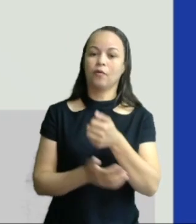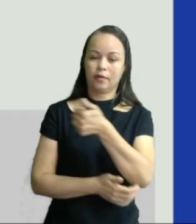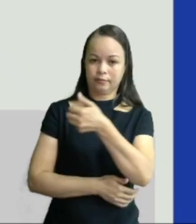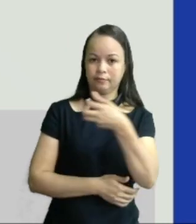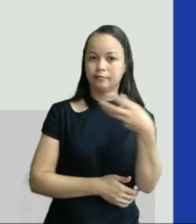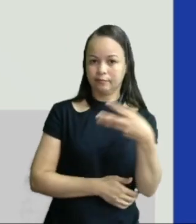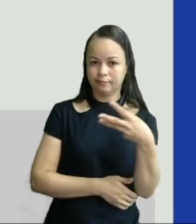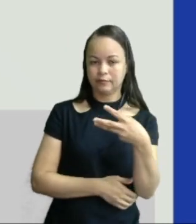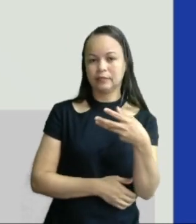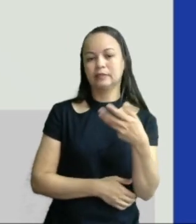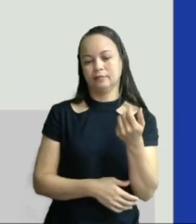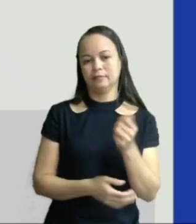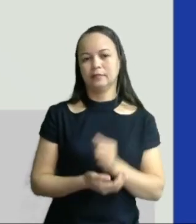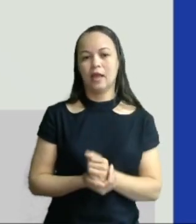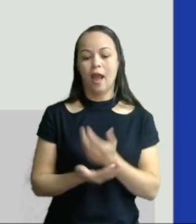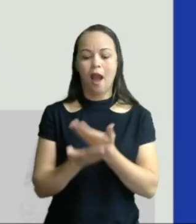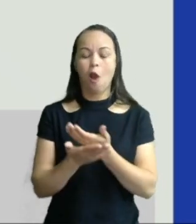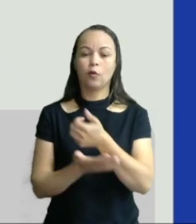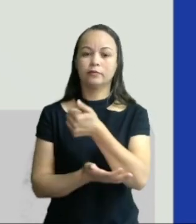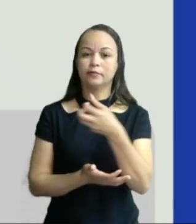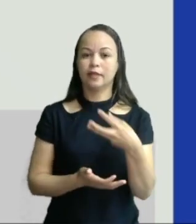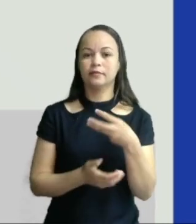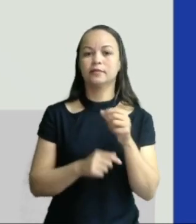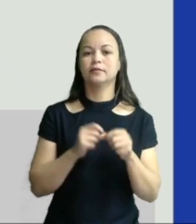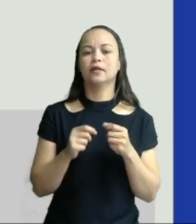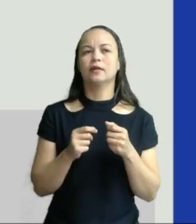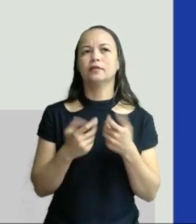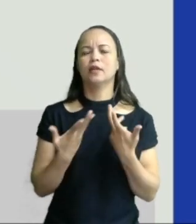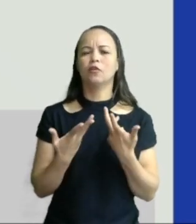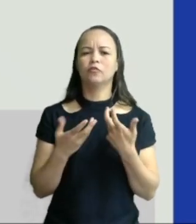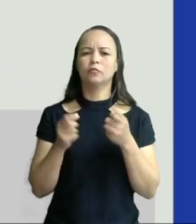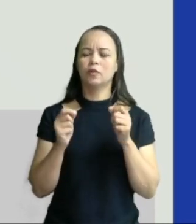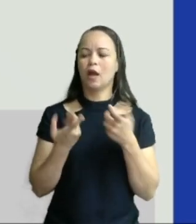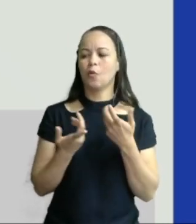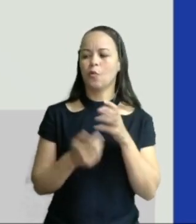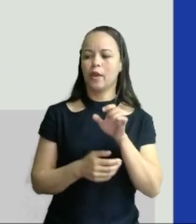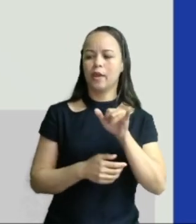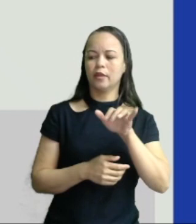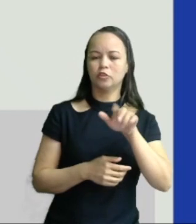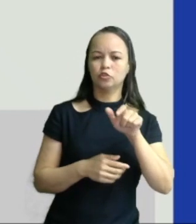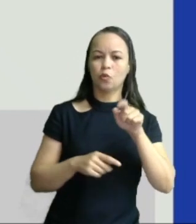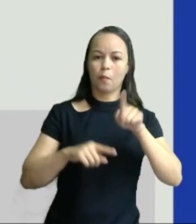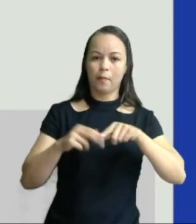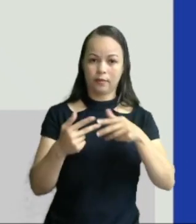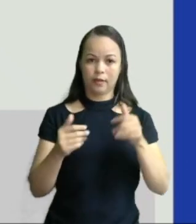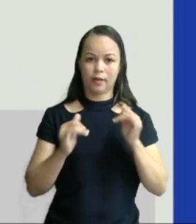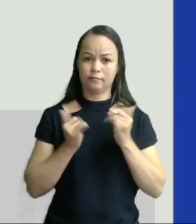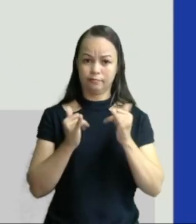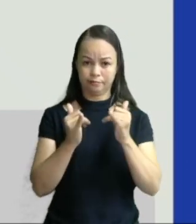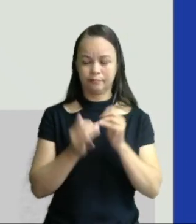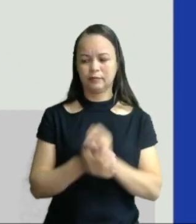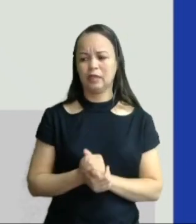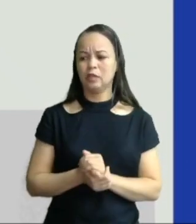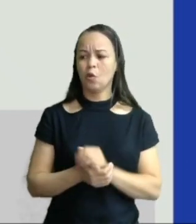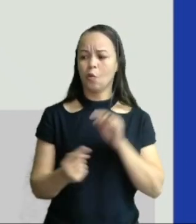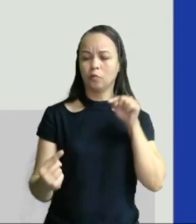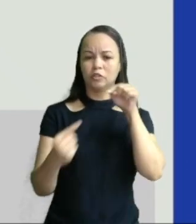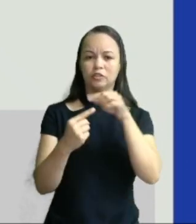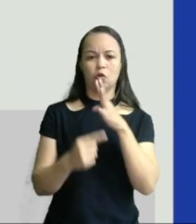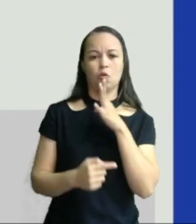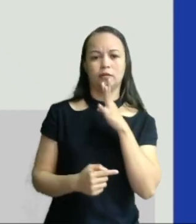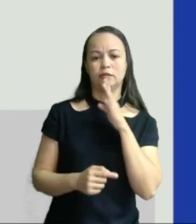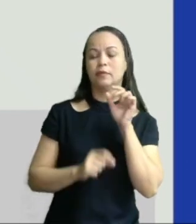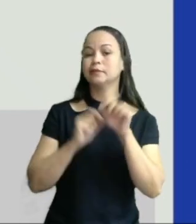né? Aula 13. E aí, vamos lá. O eixo é matéria e energia. O objetivo de conhecimento